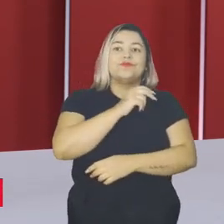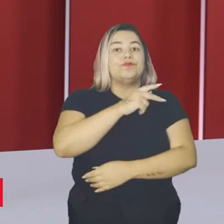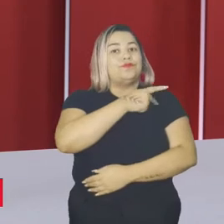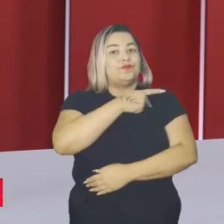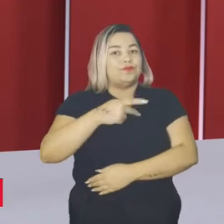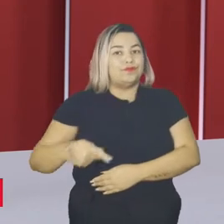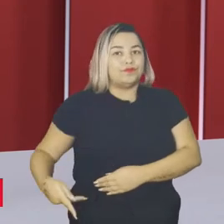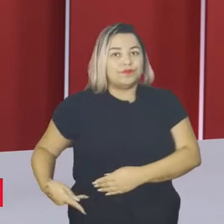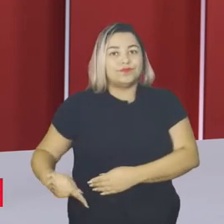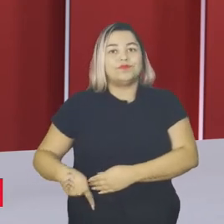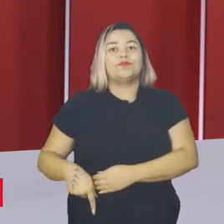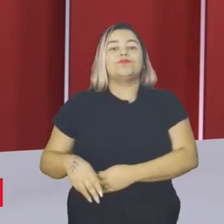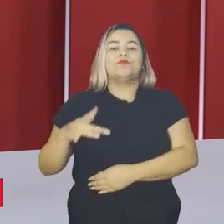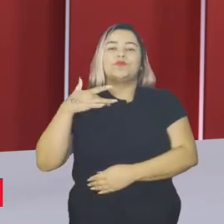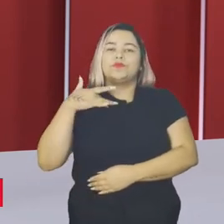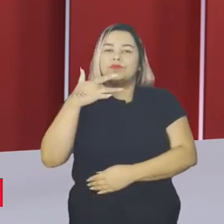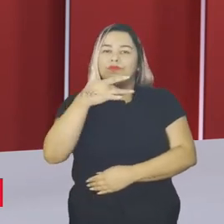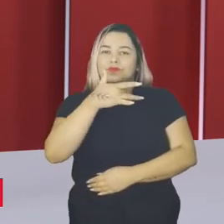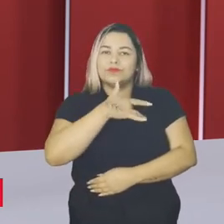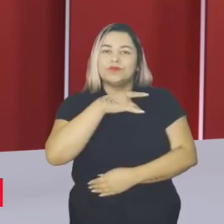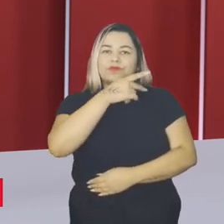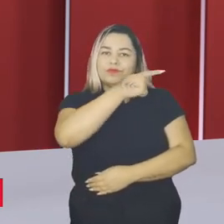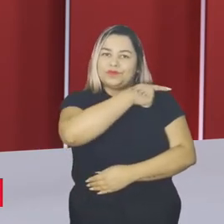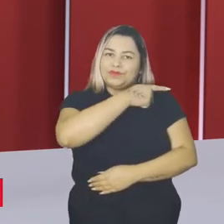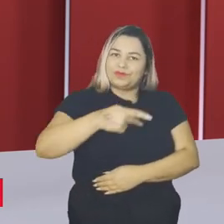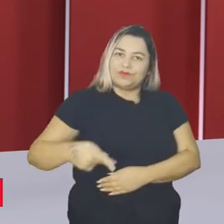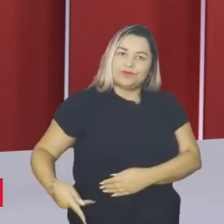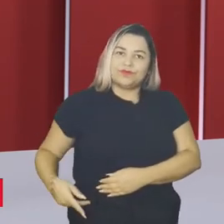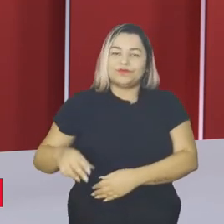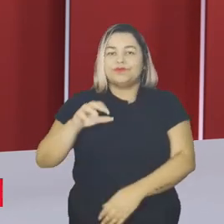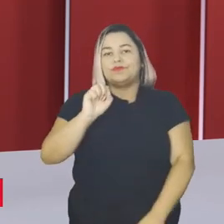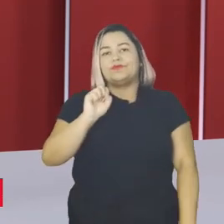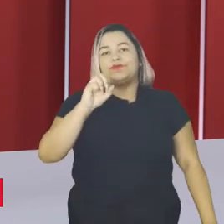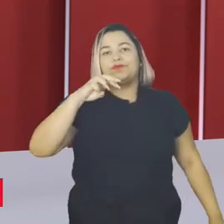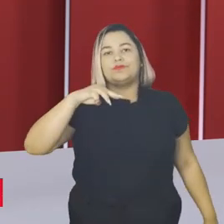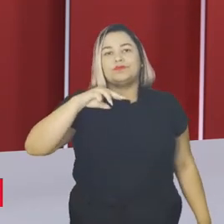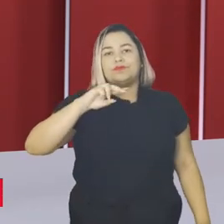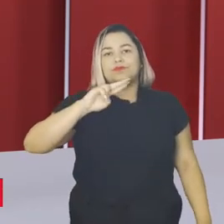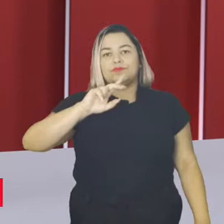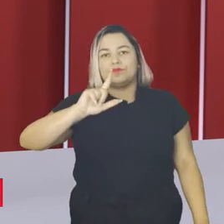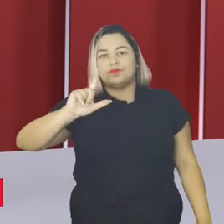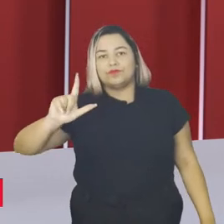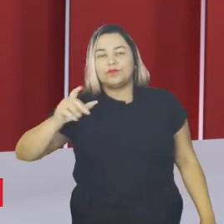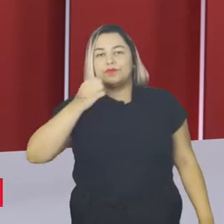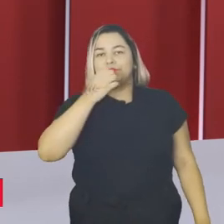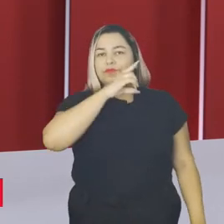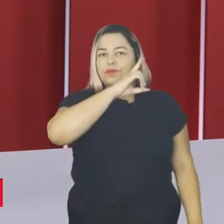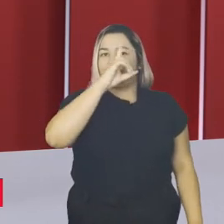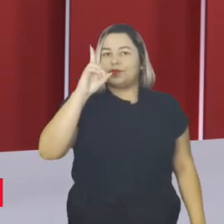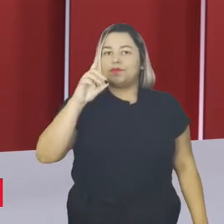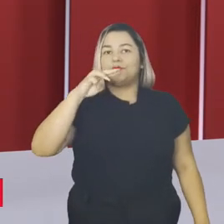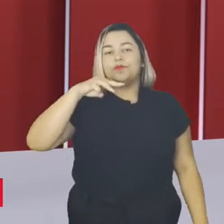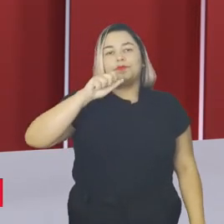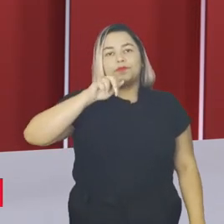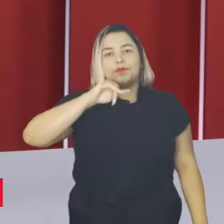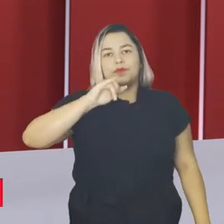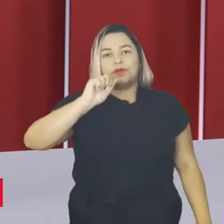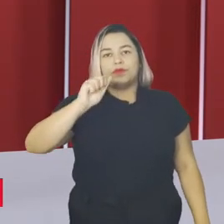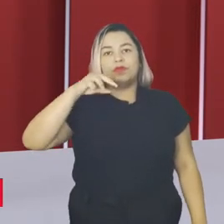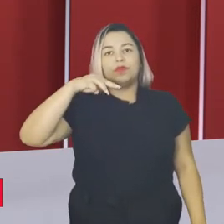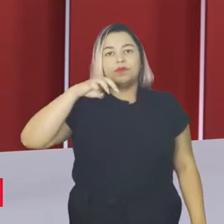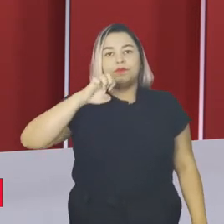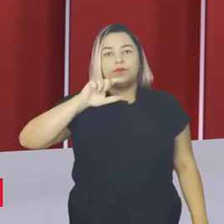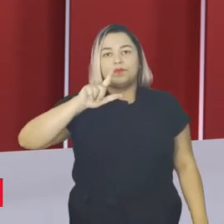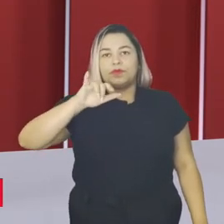rápido possível. Muita saúde para o presidente. Samuel Félix, bom dia. Maria Amélia César da Silva também